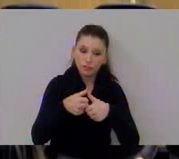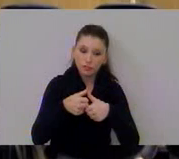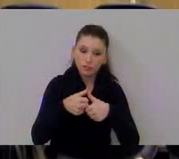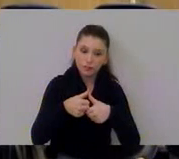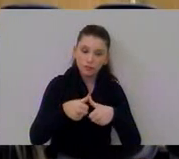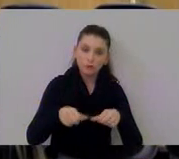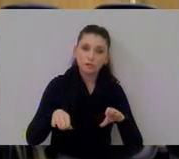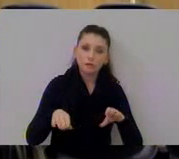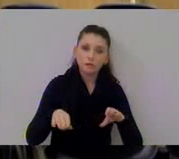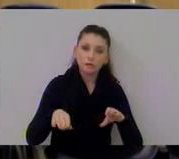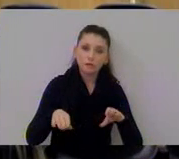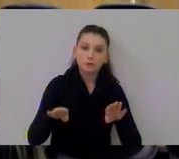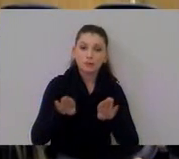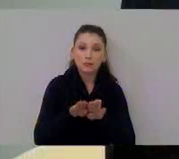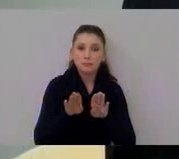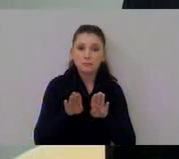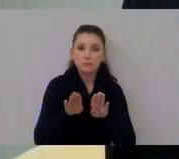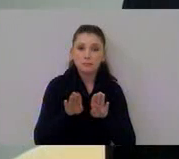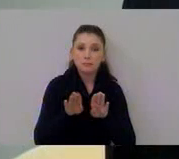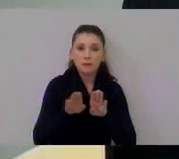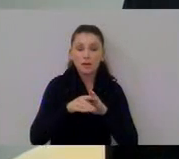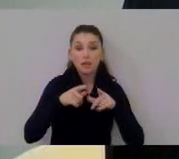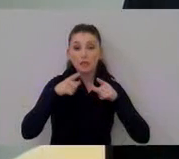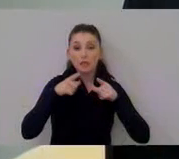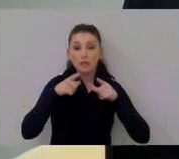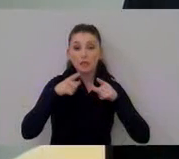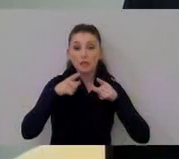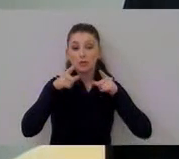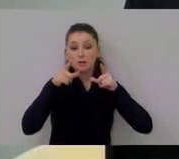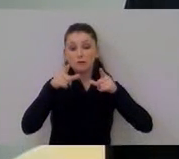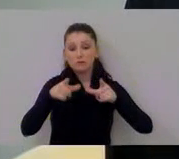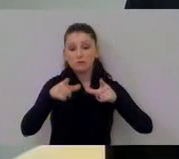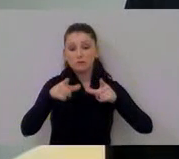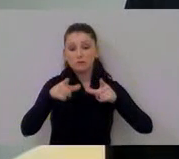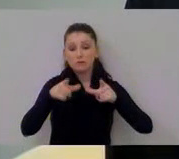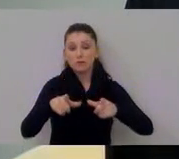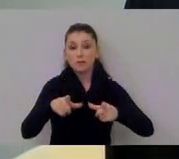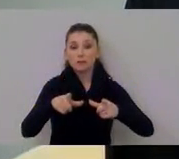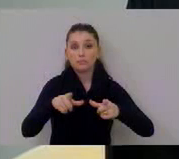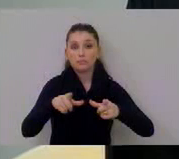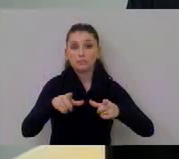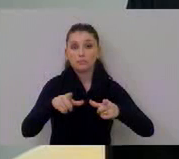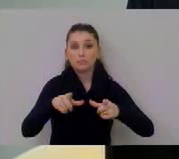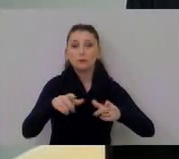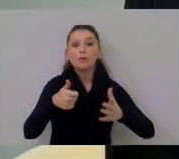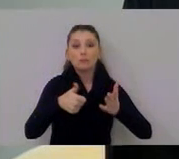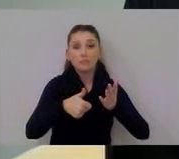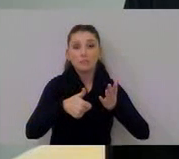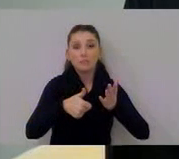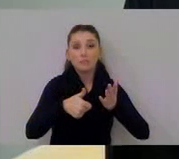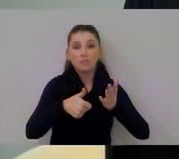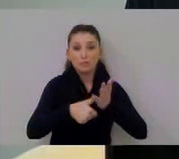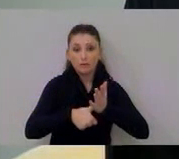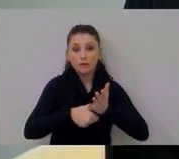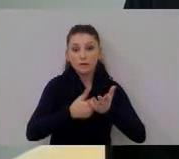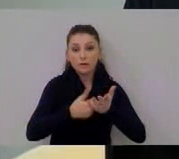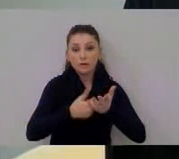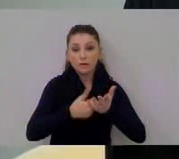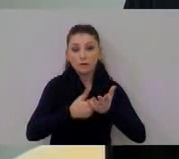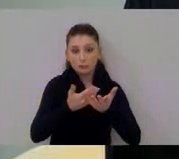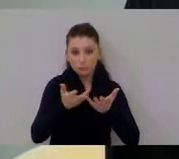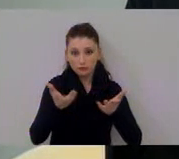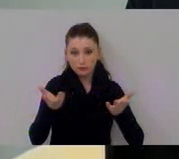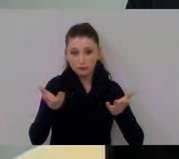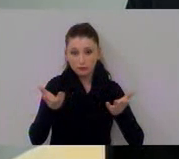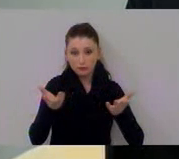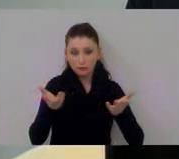encaminhando o requerimento nessa casa, que foi aprovado por todos os vereadores, e